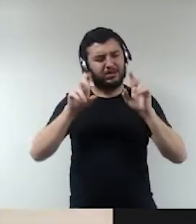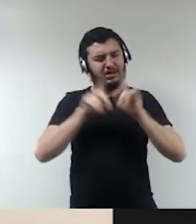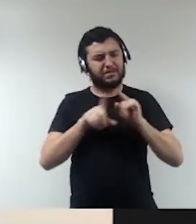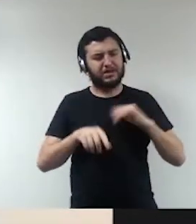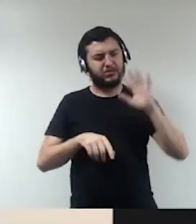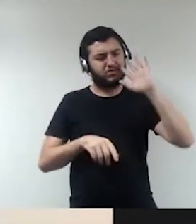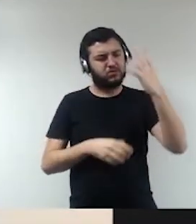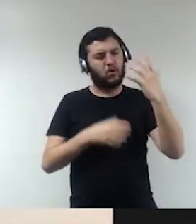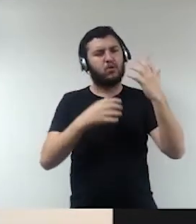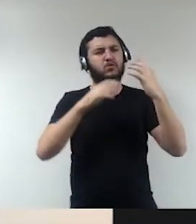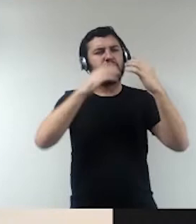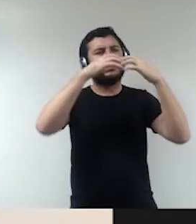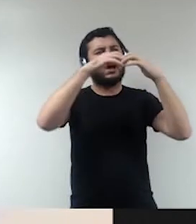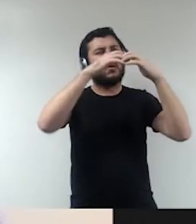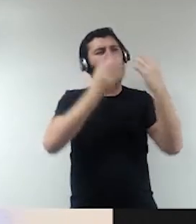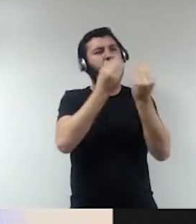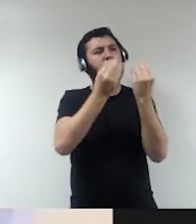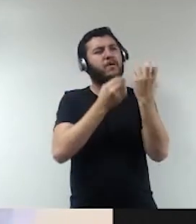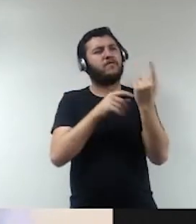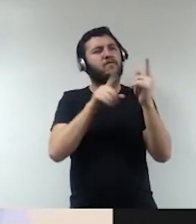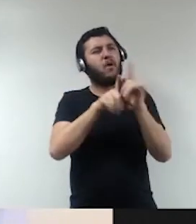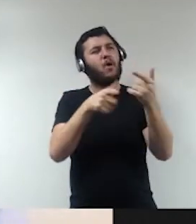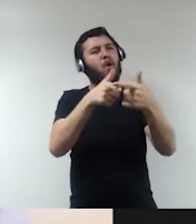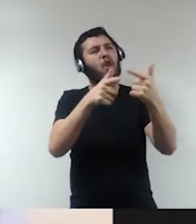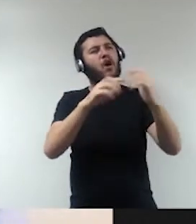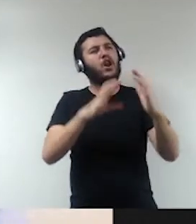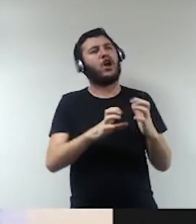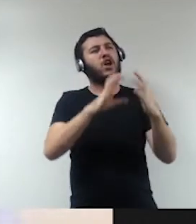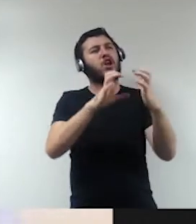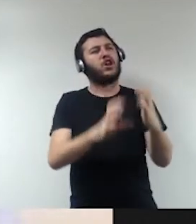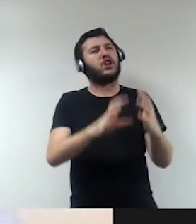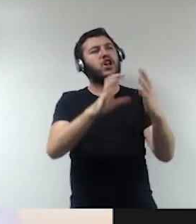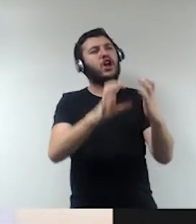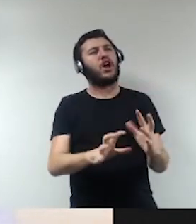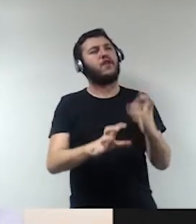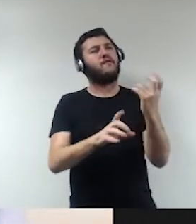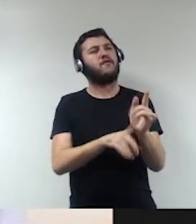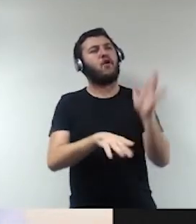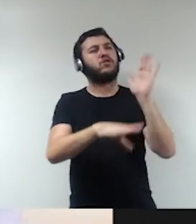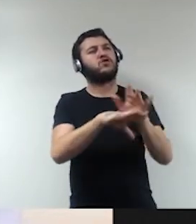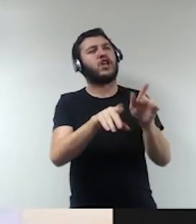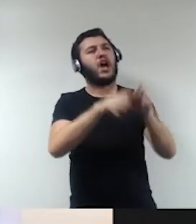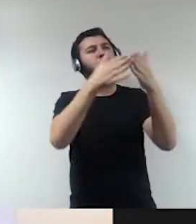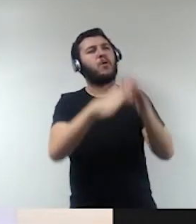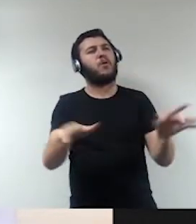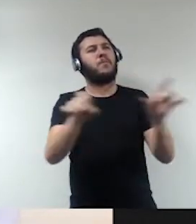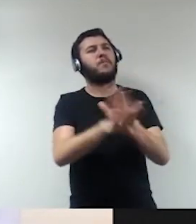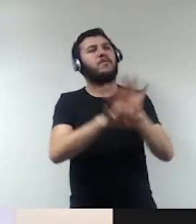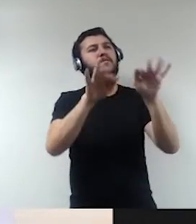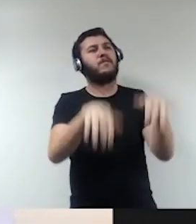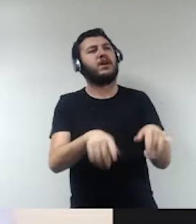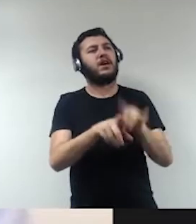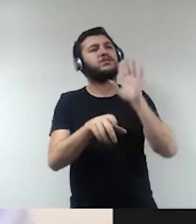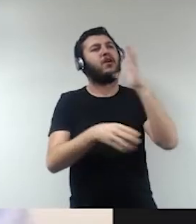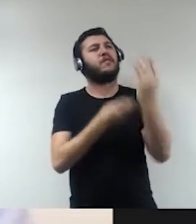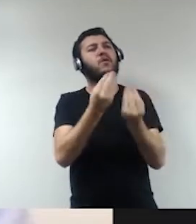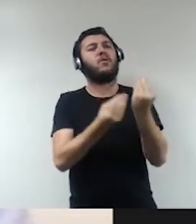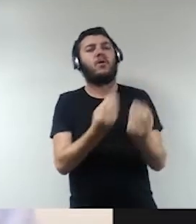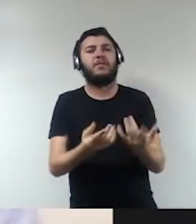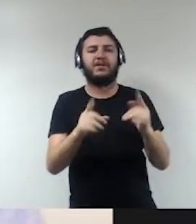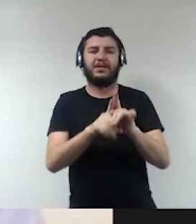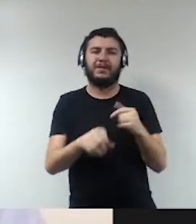soluções alternativas de conflito, e isso envolve tanto a mediação quanto a